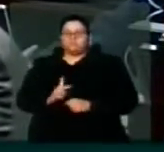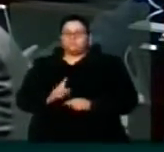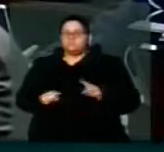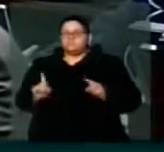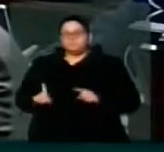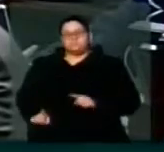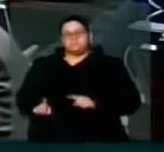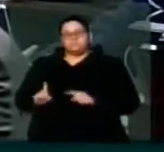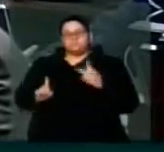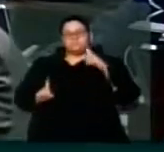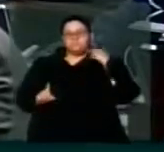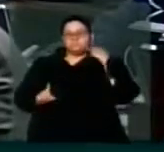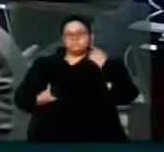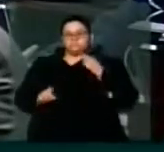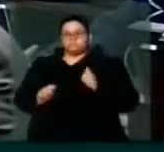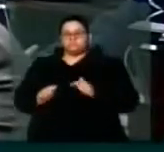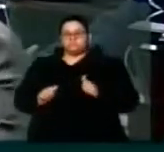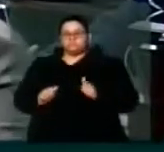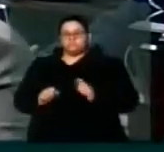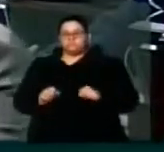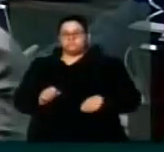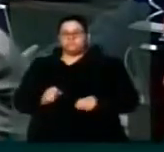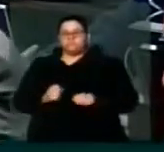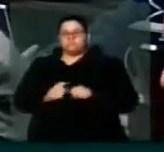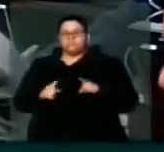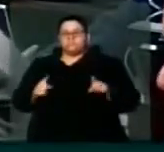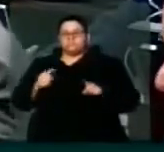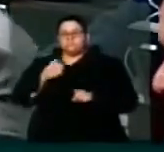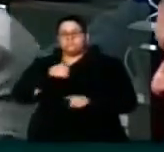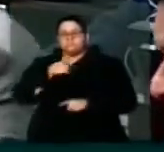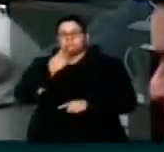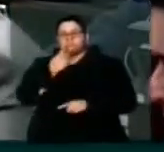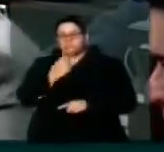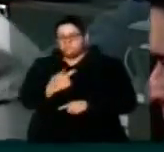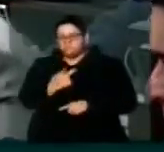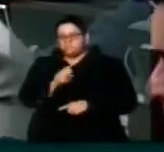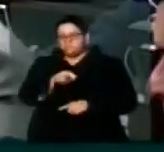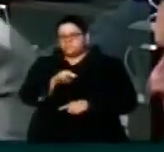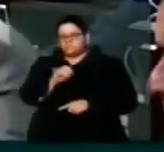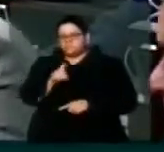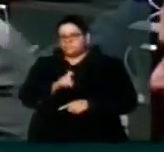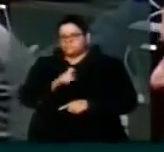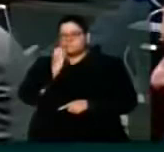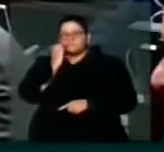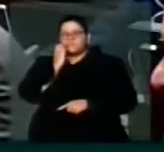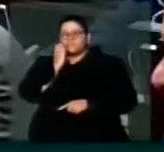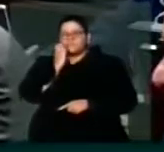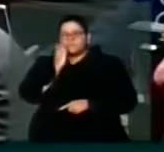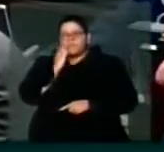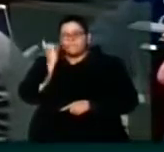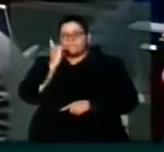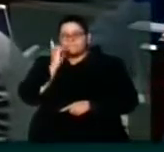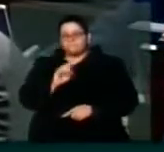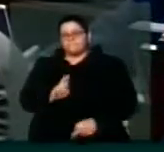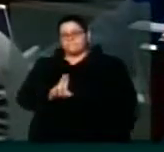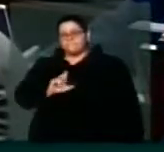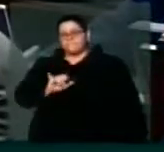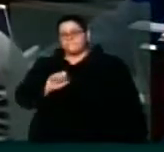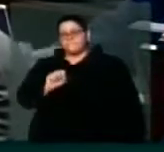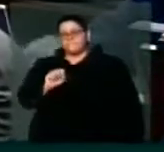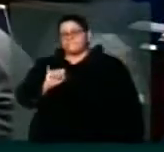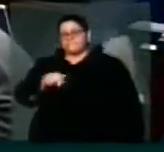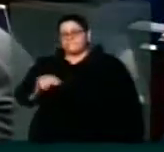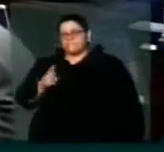Excelência e ao deputado Onyx, e lembrando aos colegas deputados que estavam naquela época. O deputado Luizinho, que